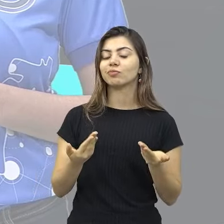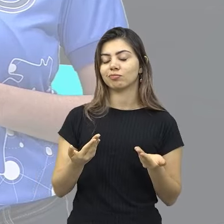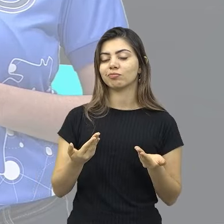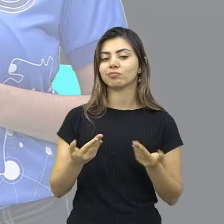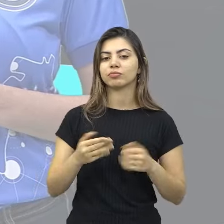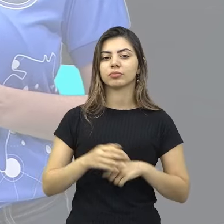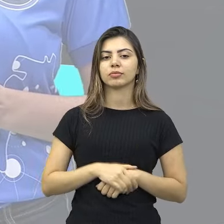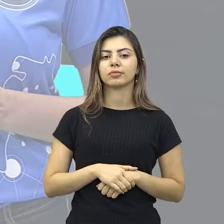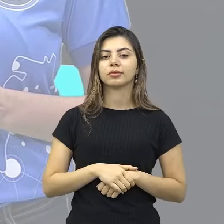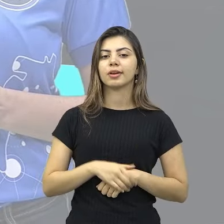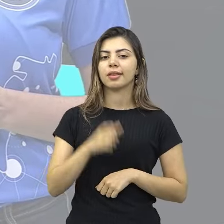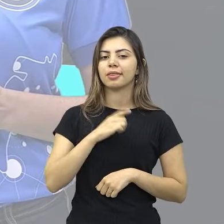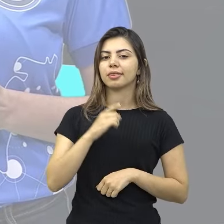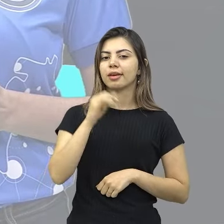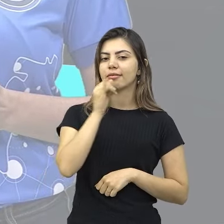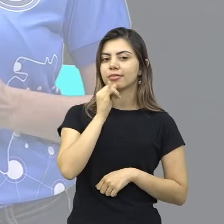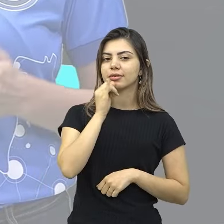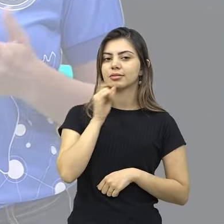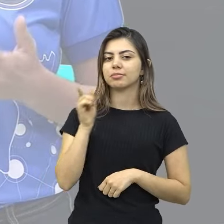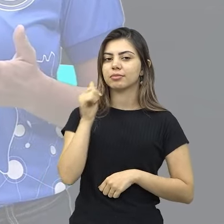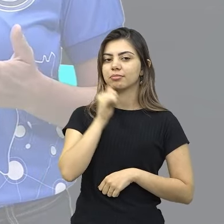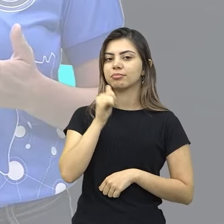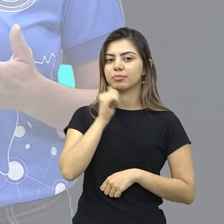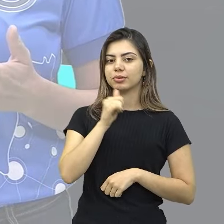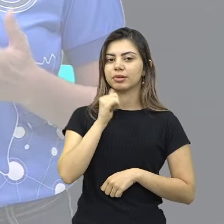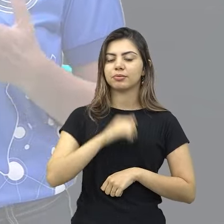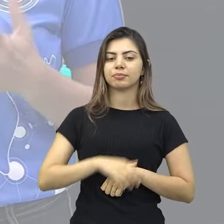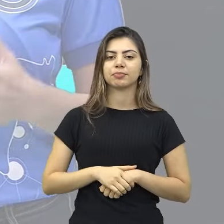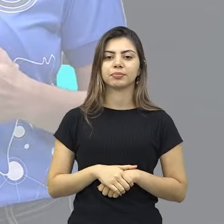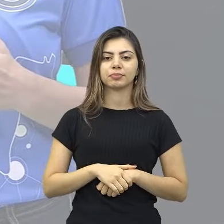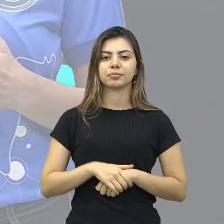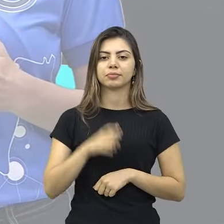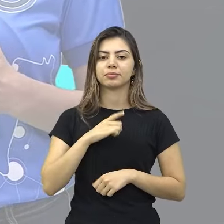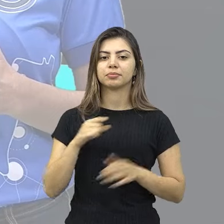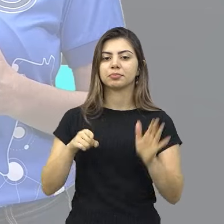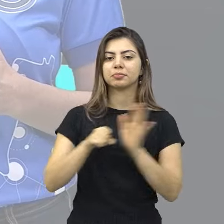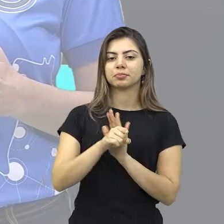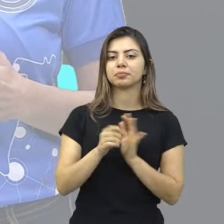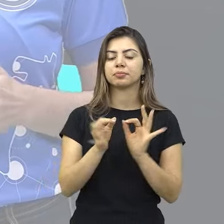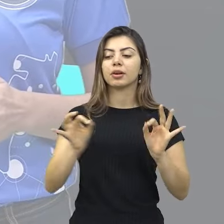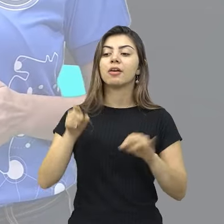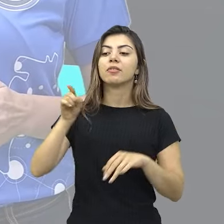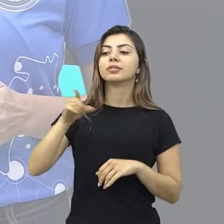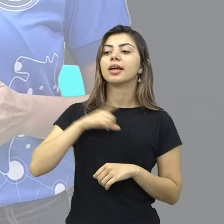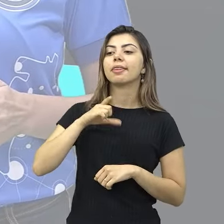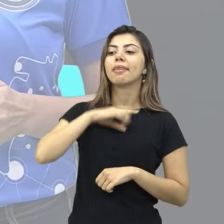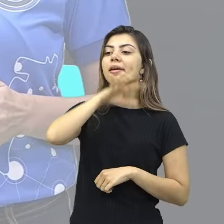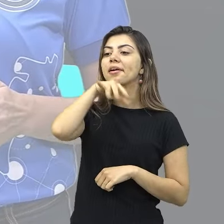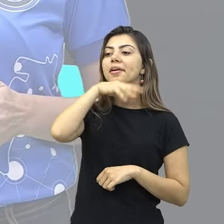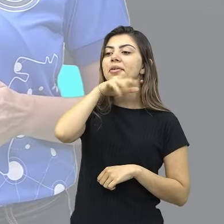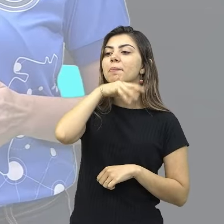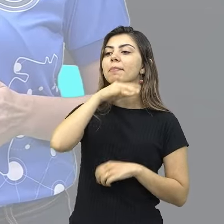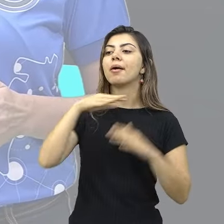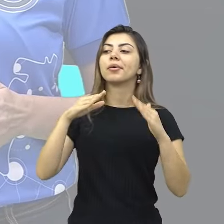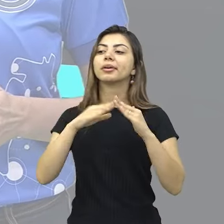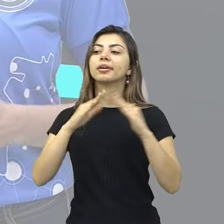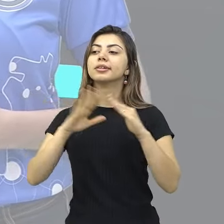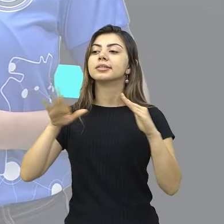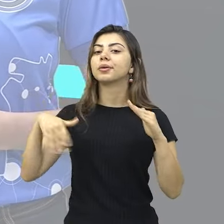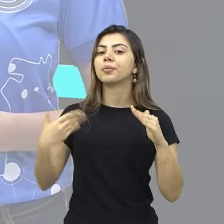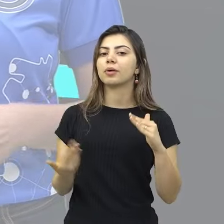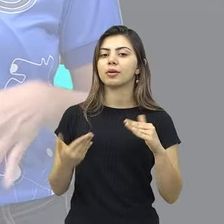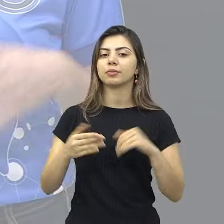personagem Victoria. Victoria, which pet do you have? Né? Que animal de estimação você tem? I have a dog and